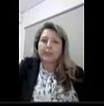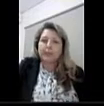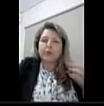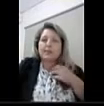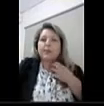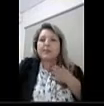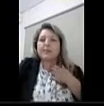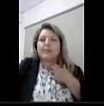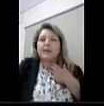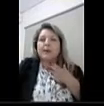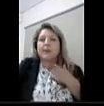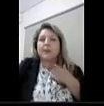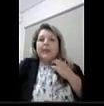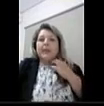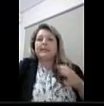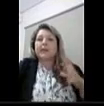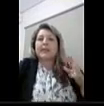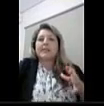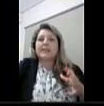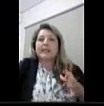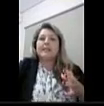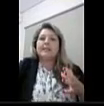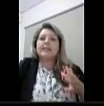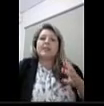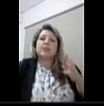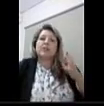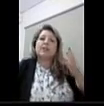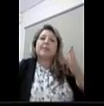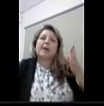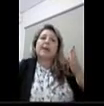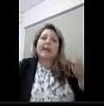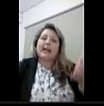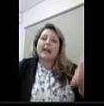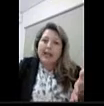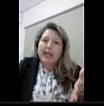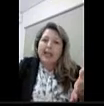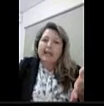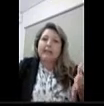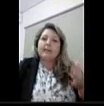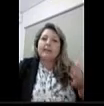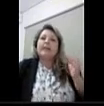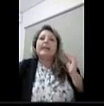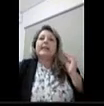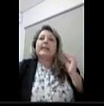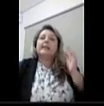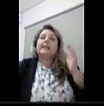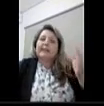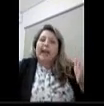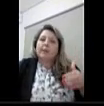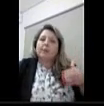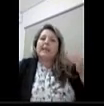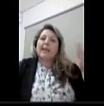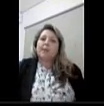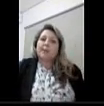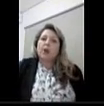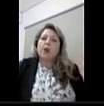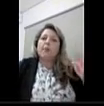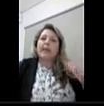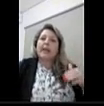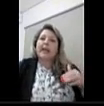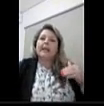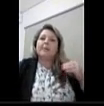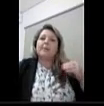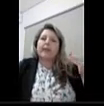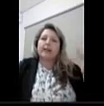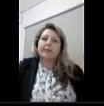tempo, de exposição. Então, para essa criança, a gente trabalhar uma regra e dar um tempo maior